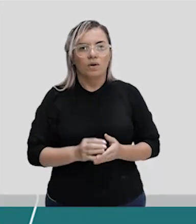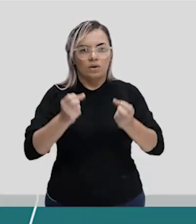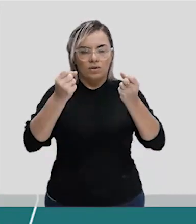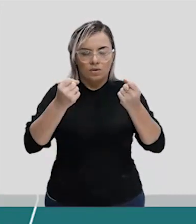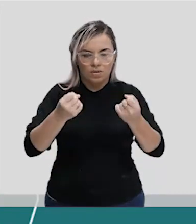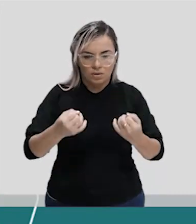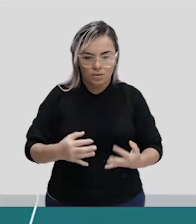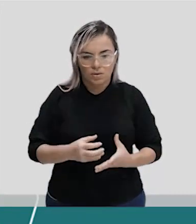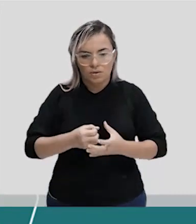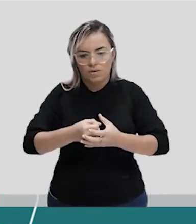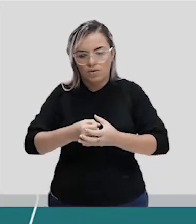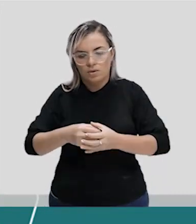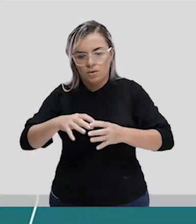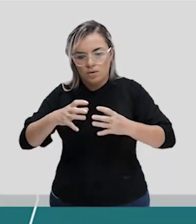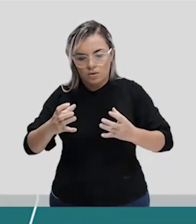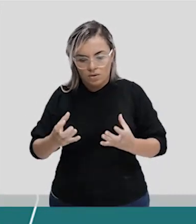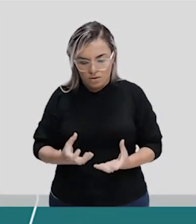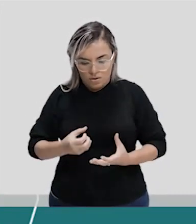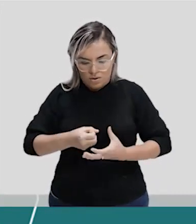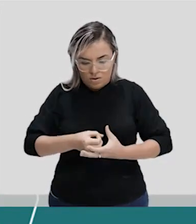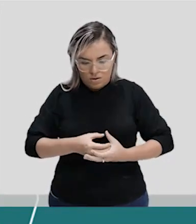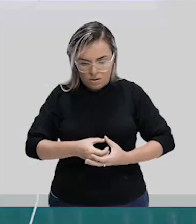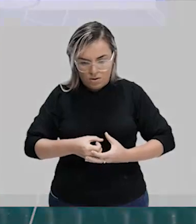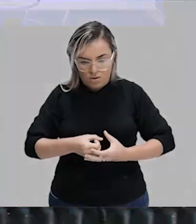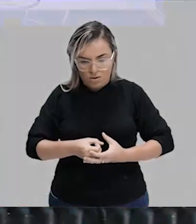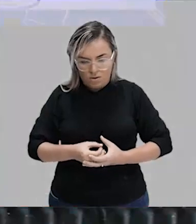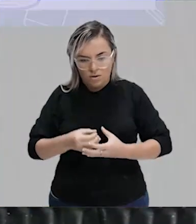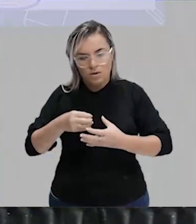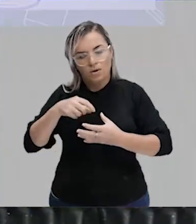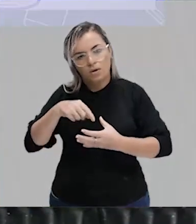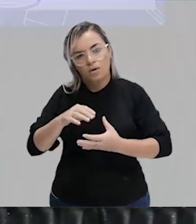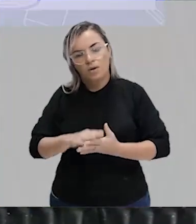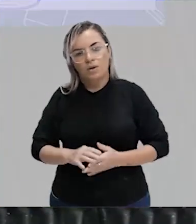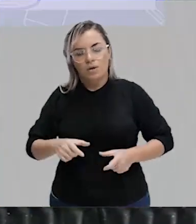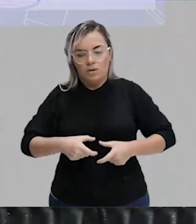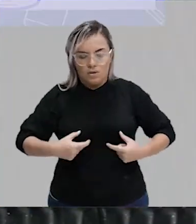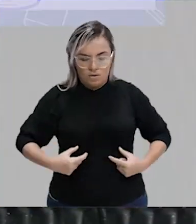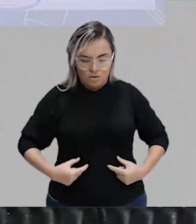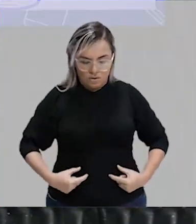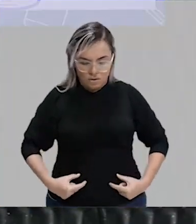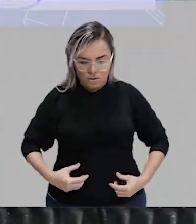gente relembrou sobre as divisões celulares, os anexos embrionários.